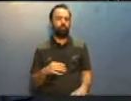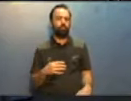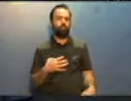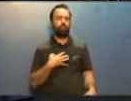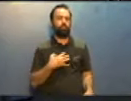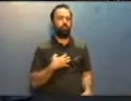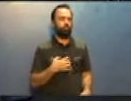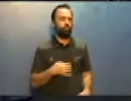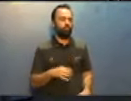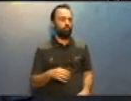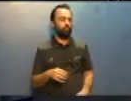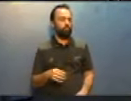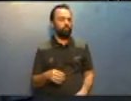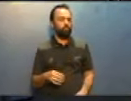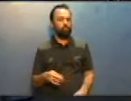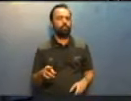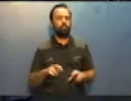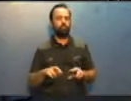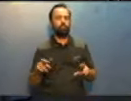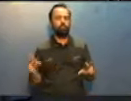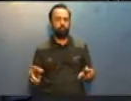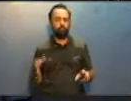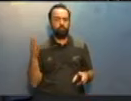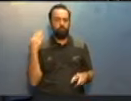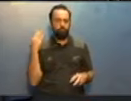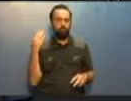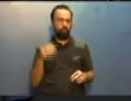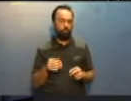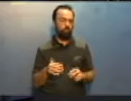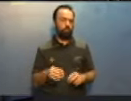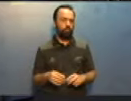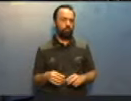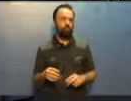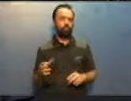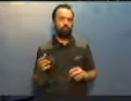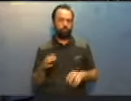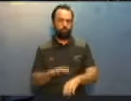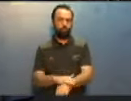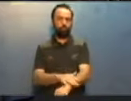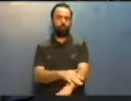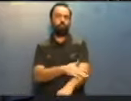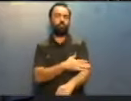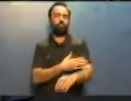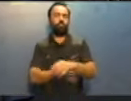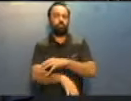cinco sentidos e ele, diferentemente daqueles outros, ele não é sentido apenas uma região. Ele é sentido